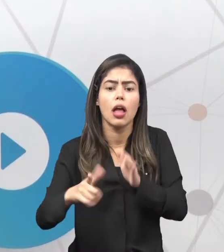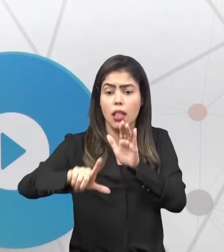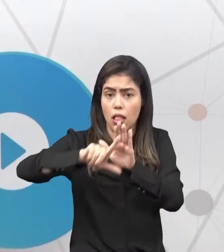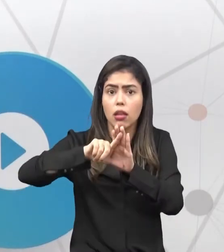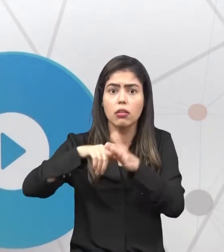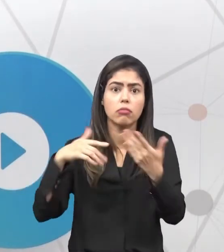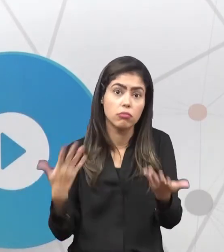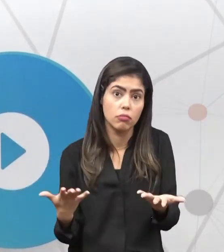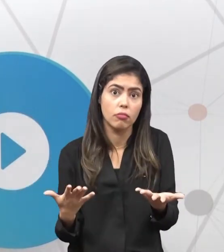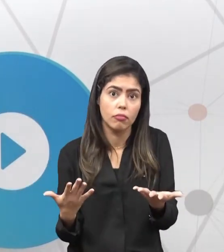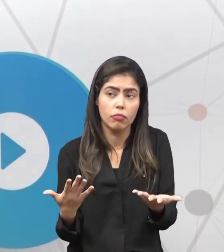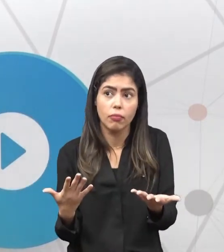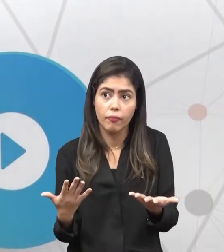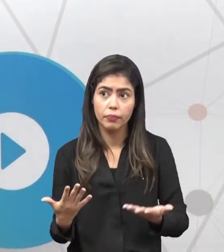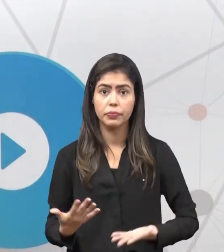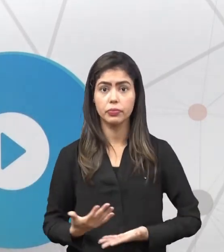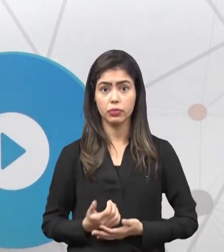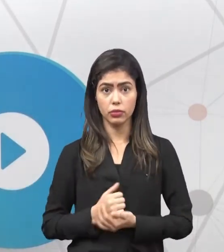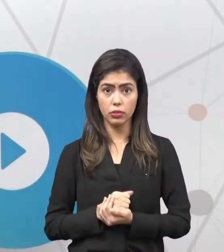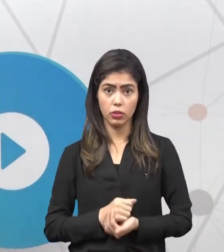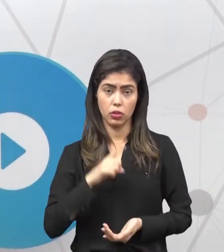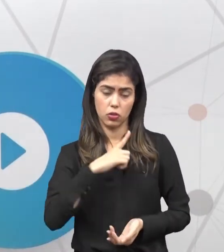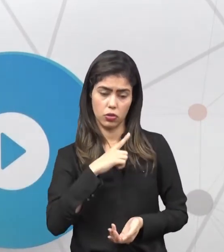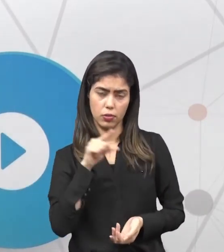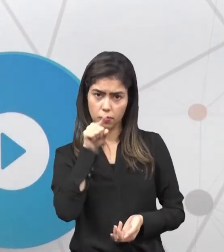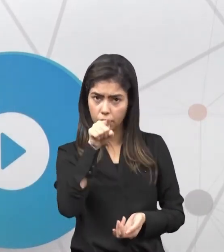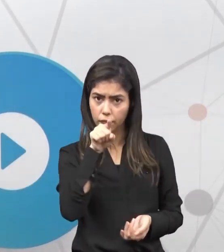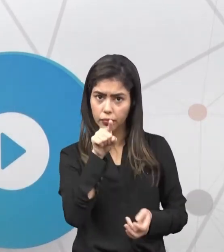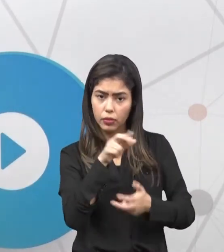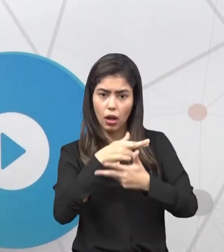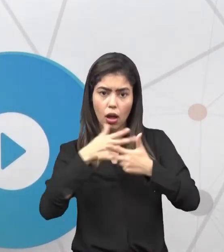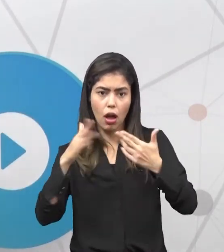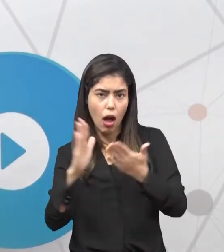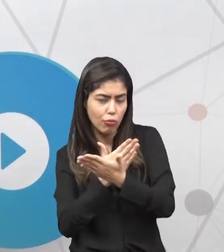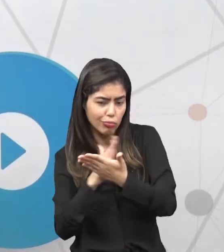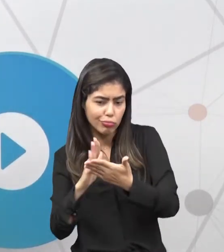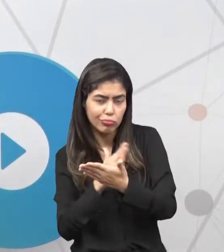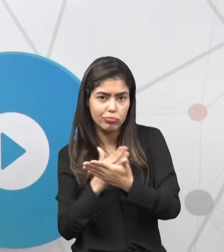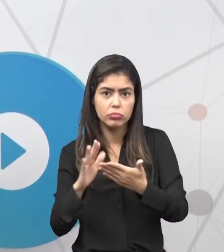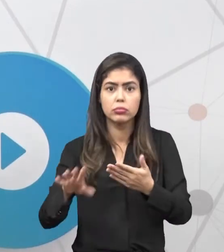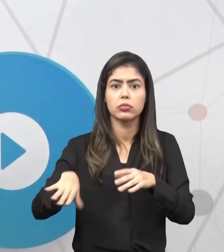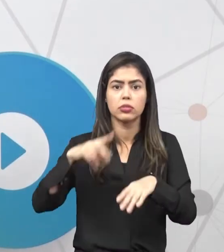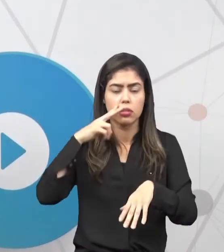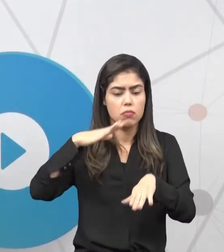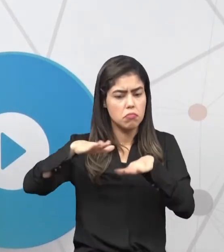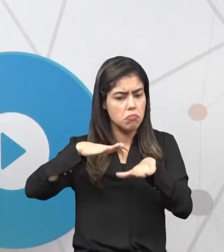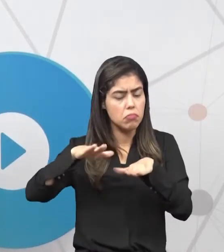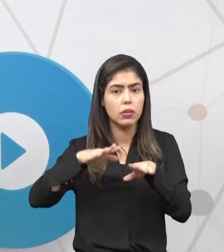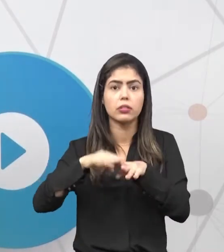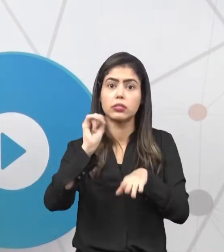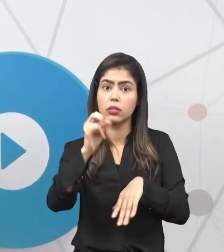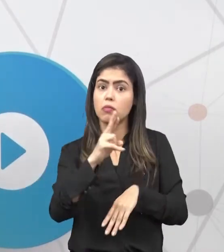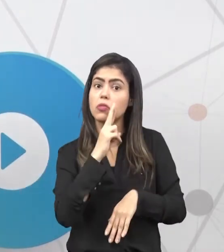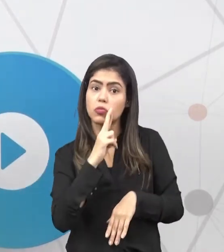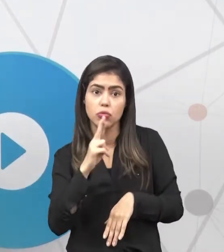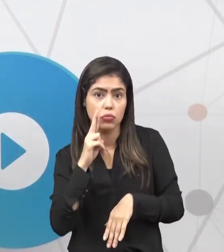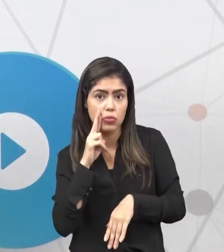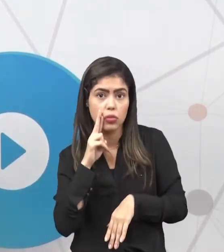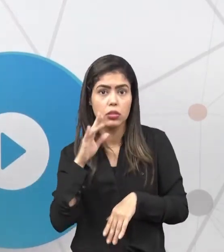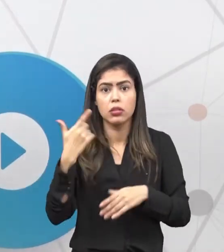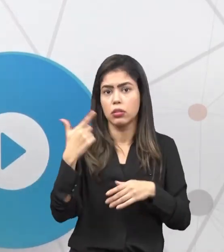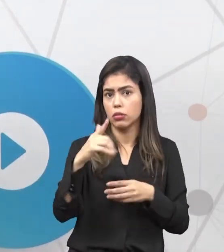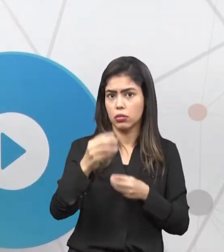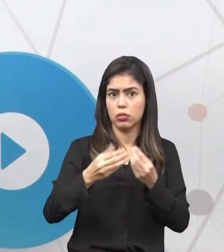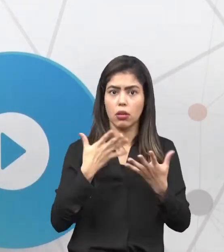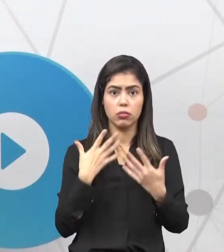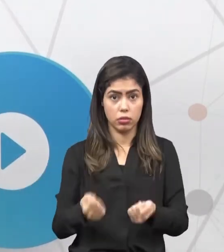legítima? Nós temos aí alguns momentos. Por exemplo, se tem um restaurante, né, e ele não